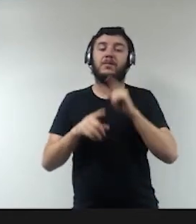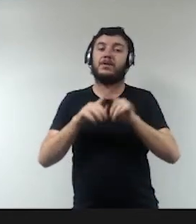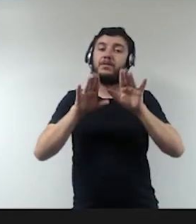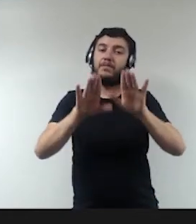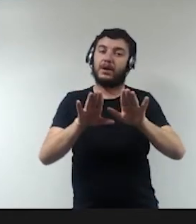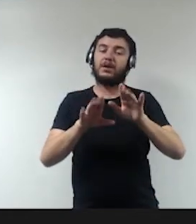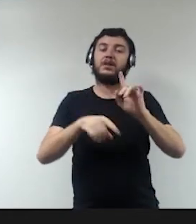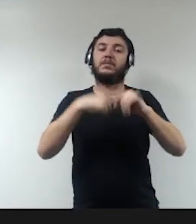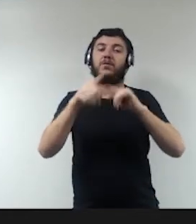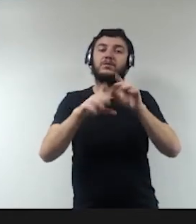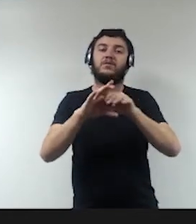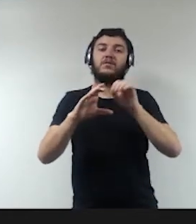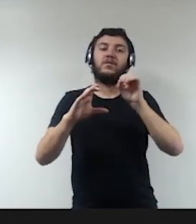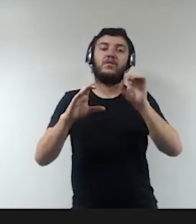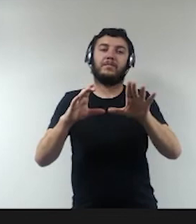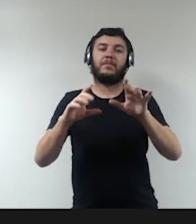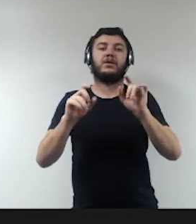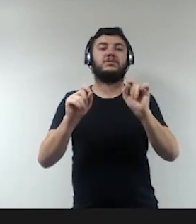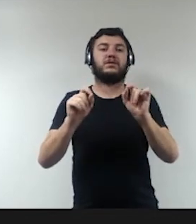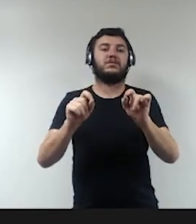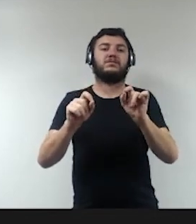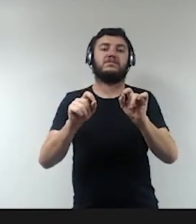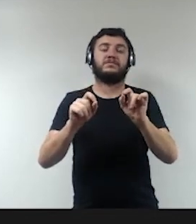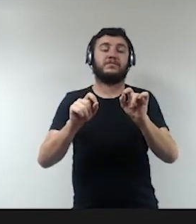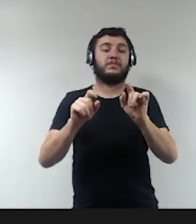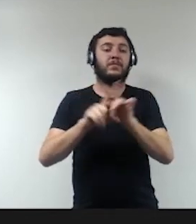nosso fluxograma do tribunal.